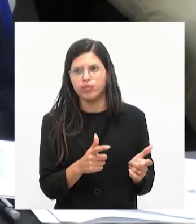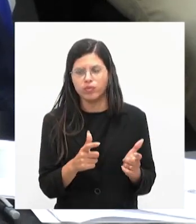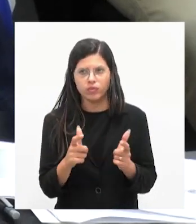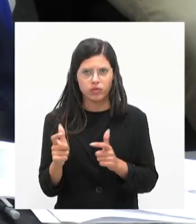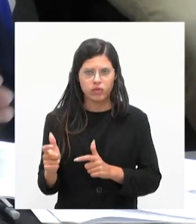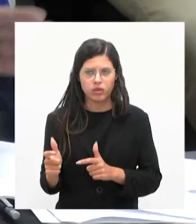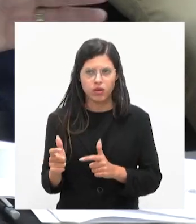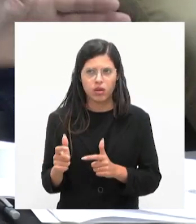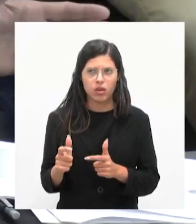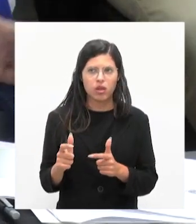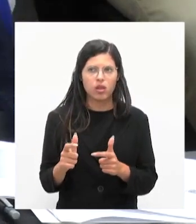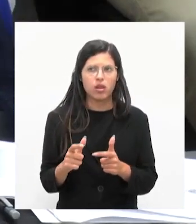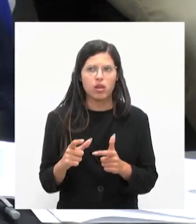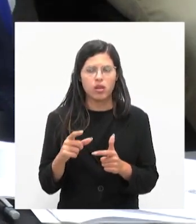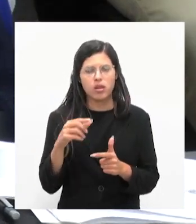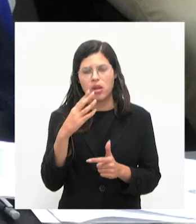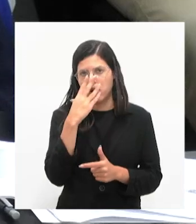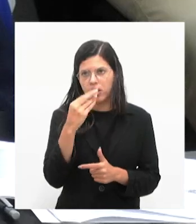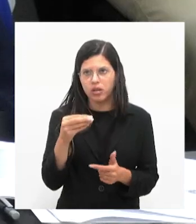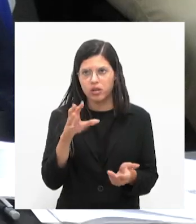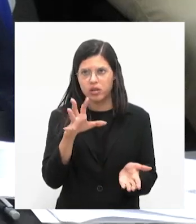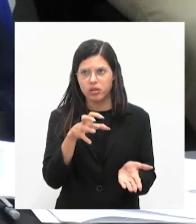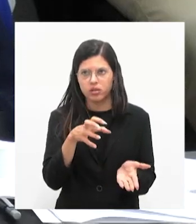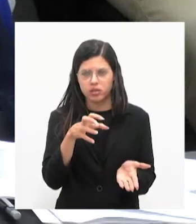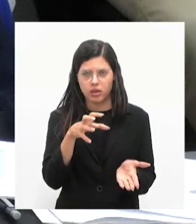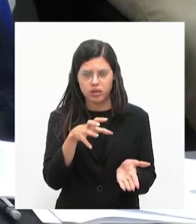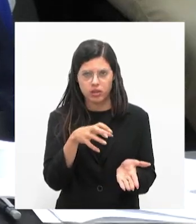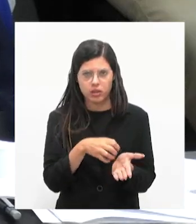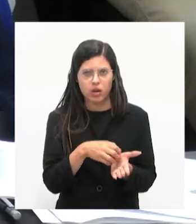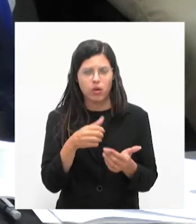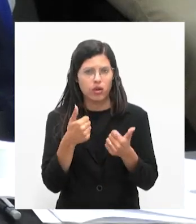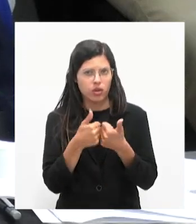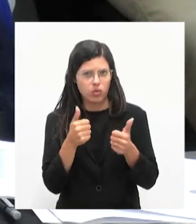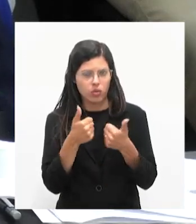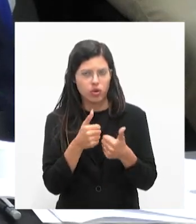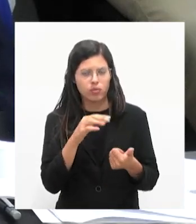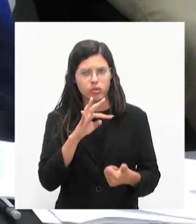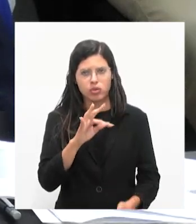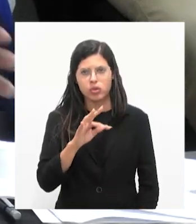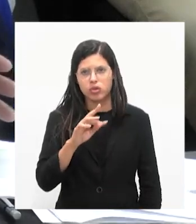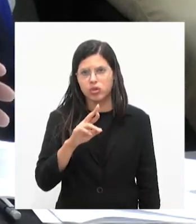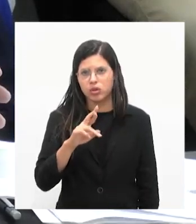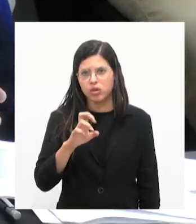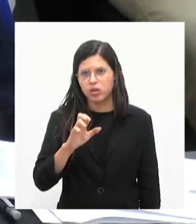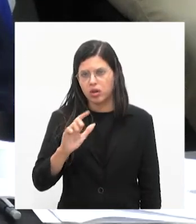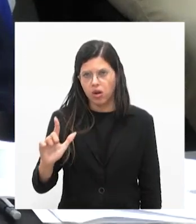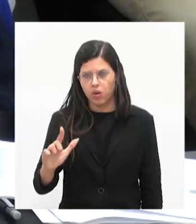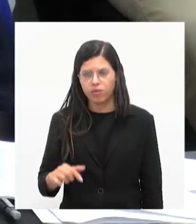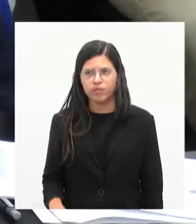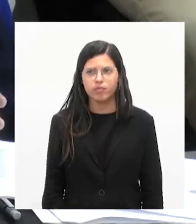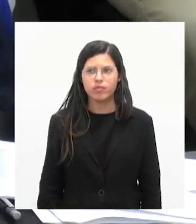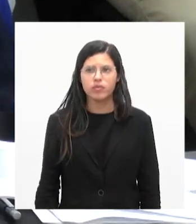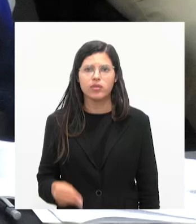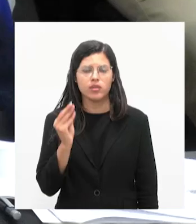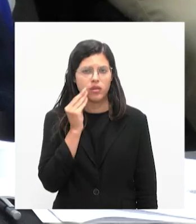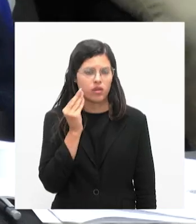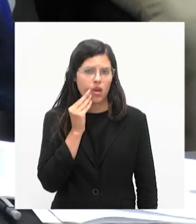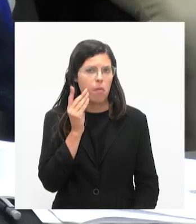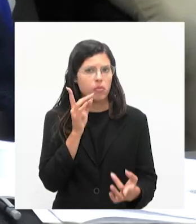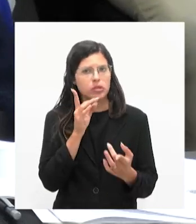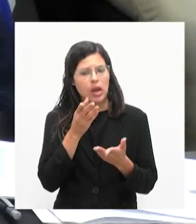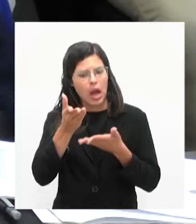da linha da central, que é da empresa TREL. Então, procuramos também atender os permissionários em todos os